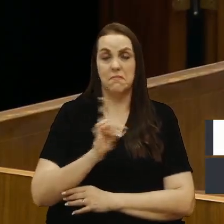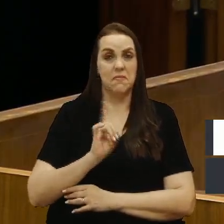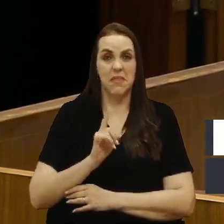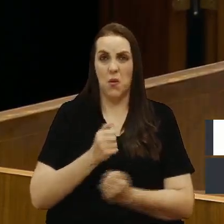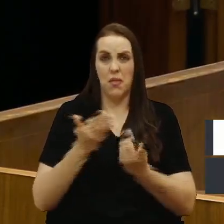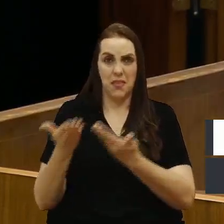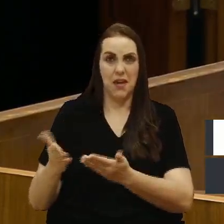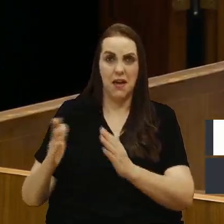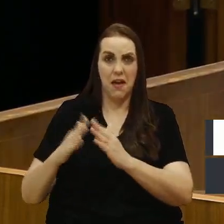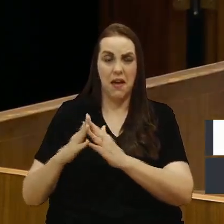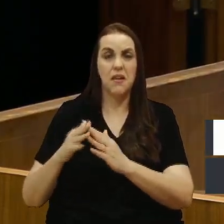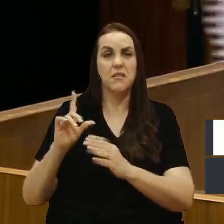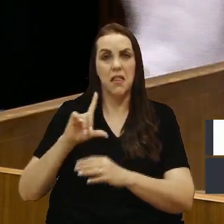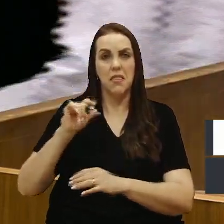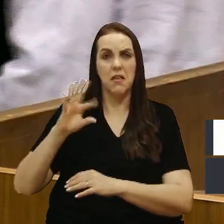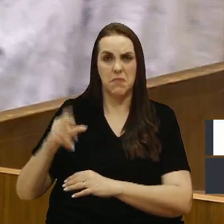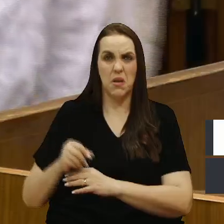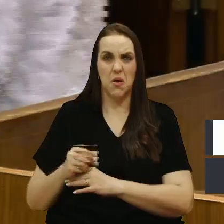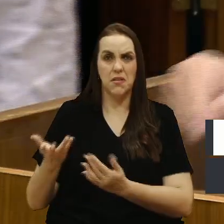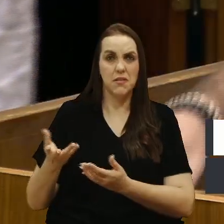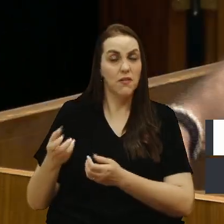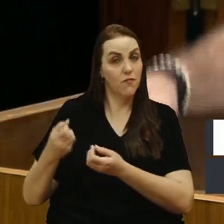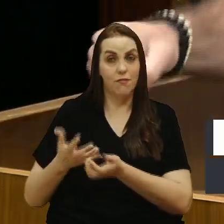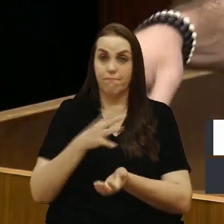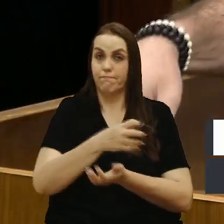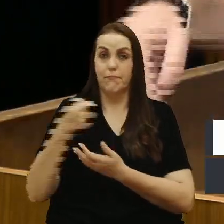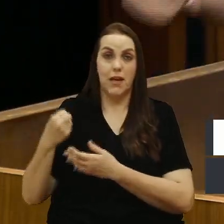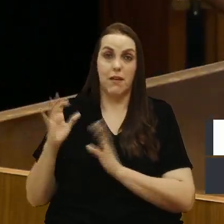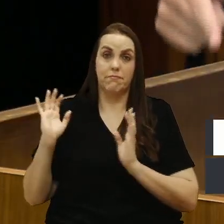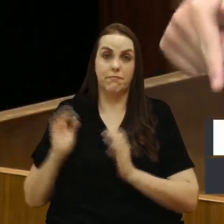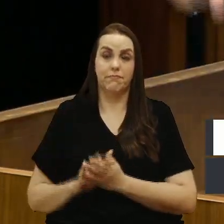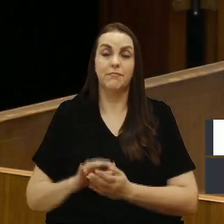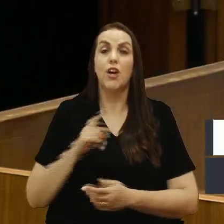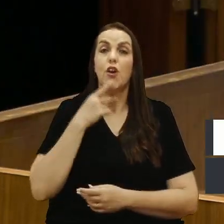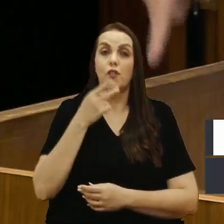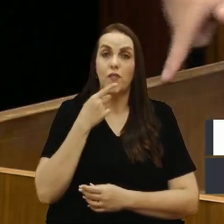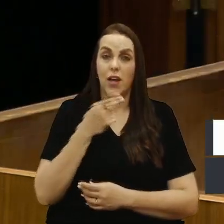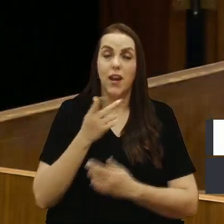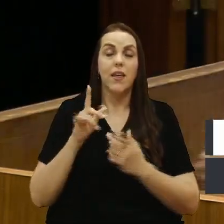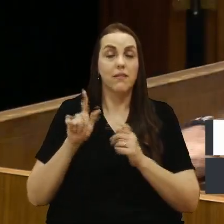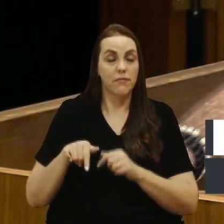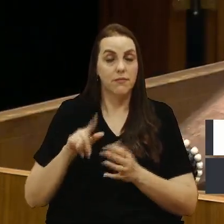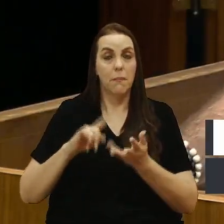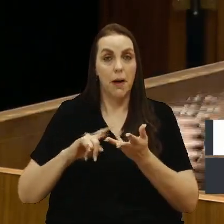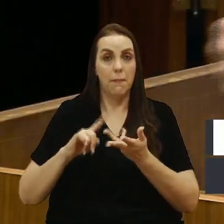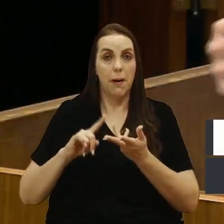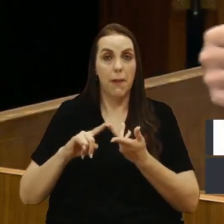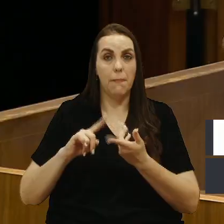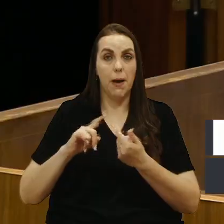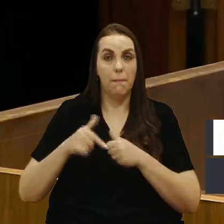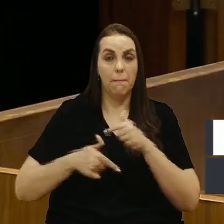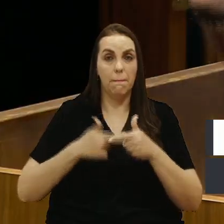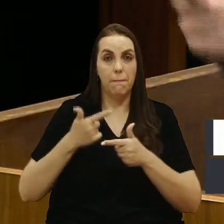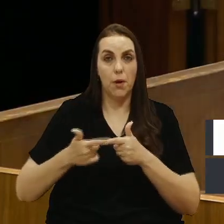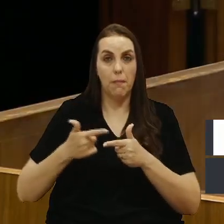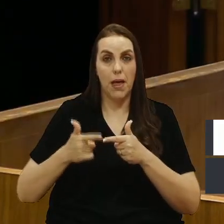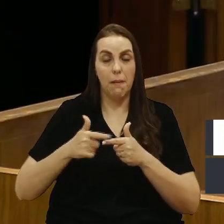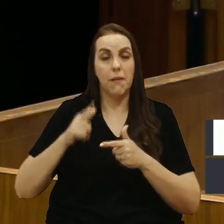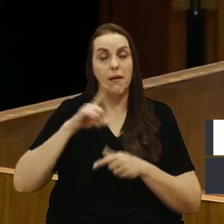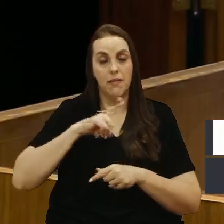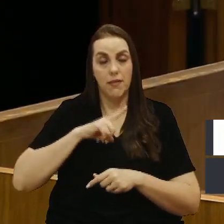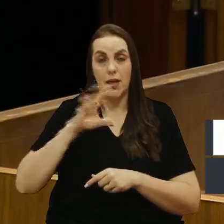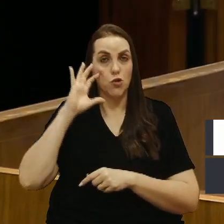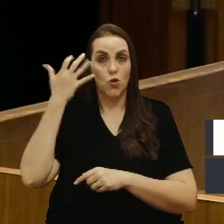Será que é difícil o executivo fazer isso? Sabe por quê? Eu falei que eu ia falar das desculpas. Cada problema, né, cada solução eles arranjam um